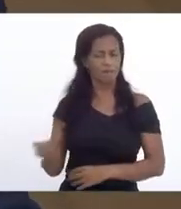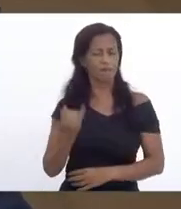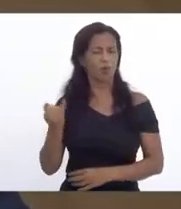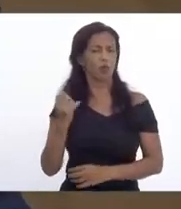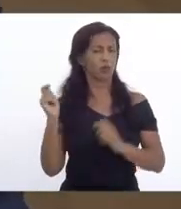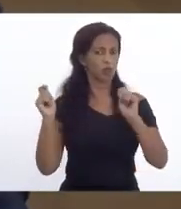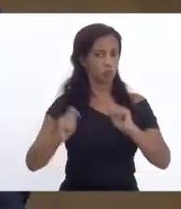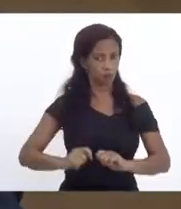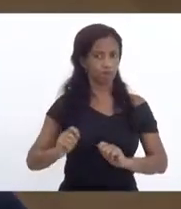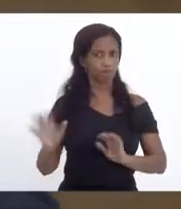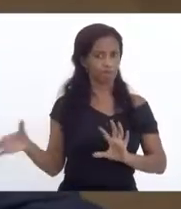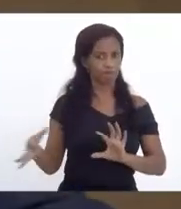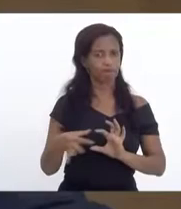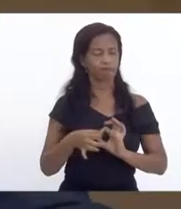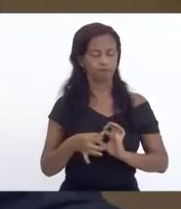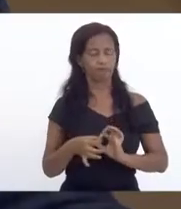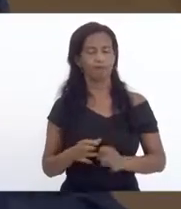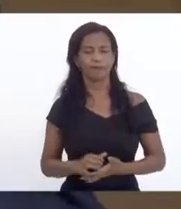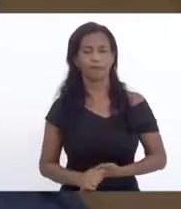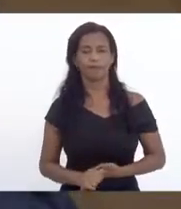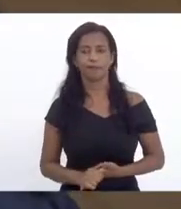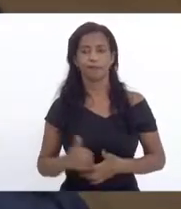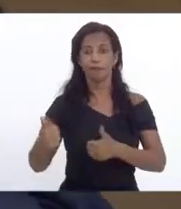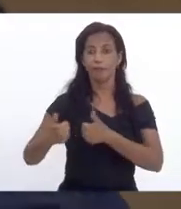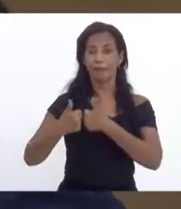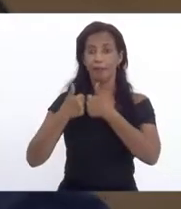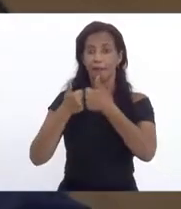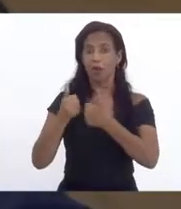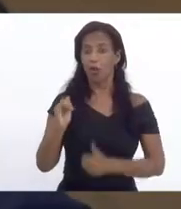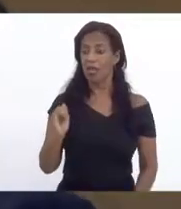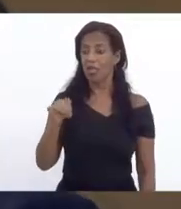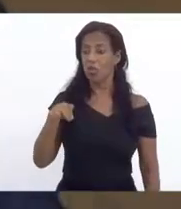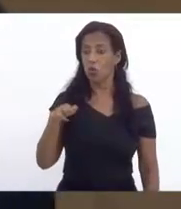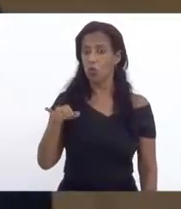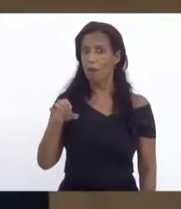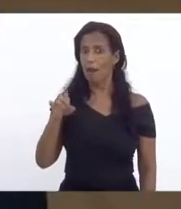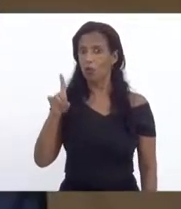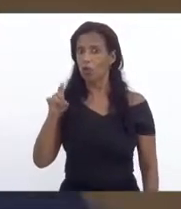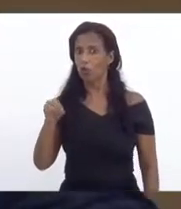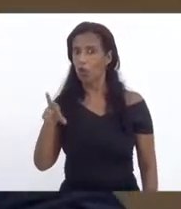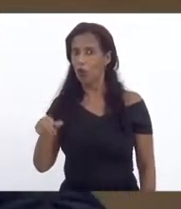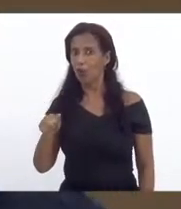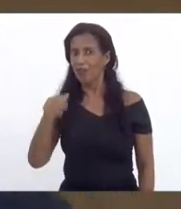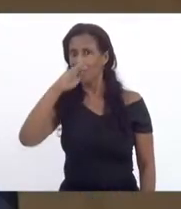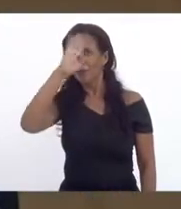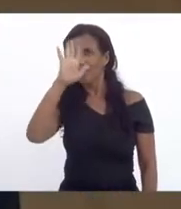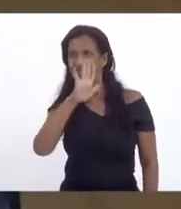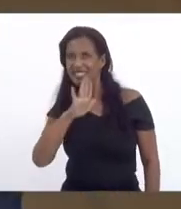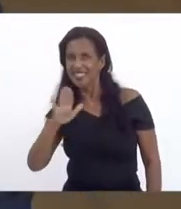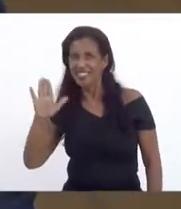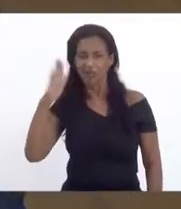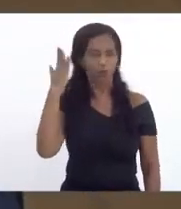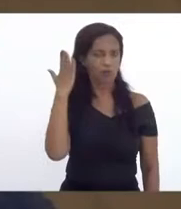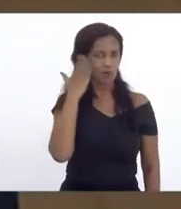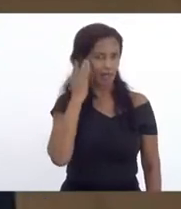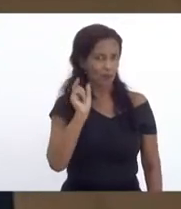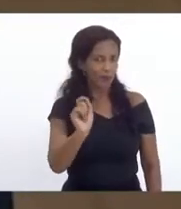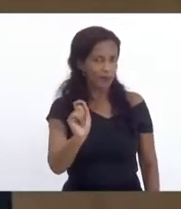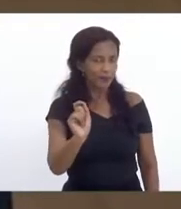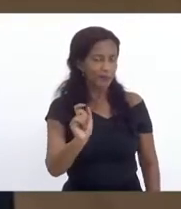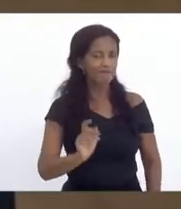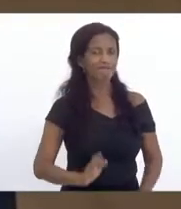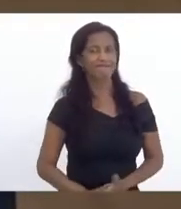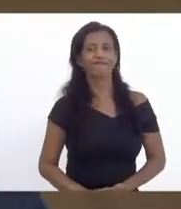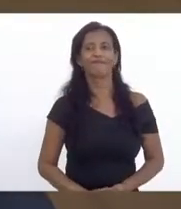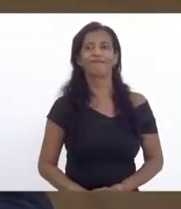possa potencializar, que é a melhor incubadora do Brasil. Sabe o que é isso, professor Mauro? Queria